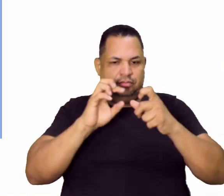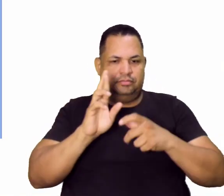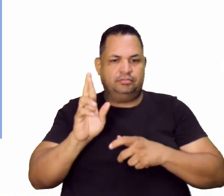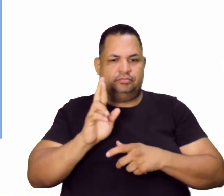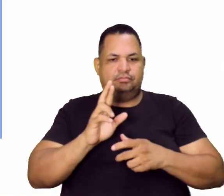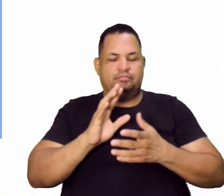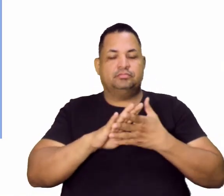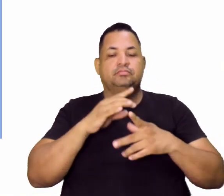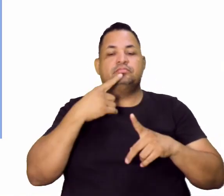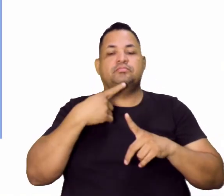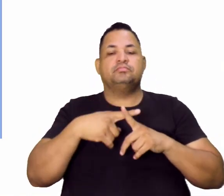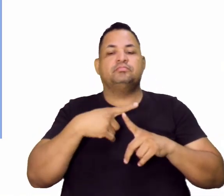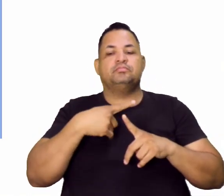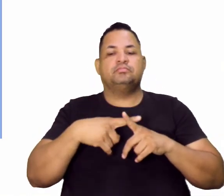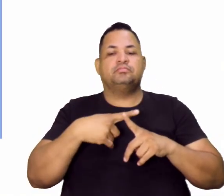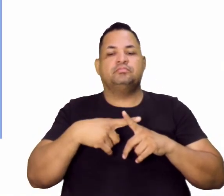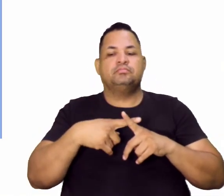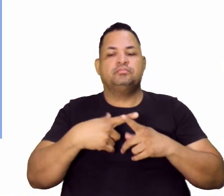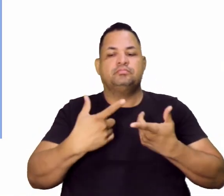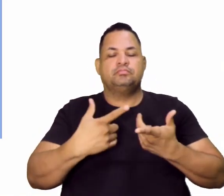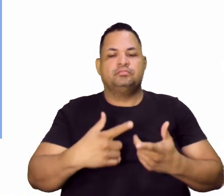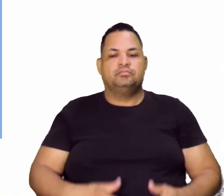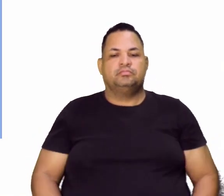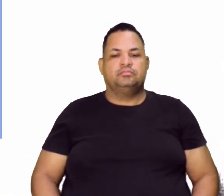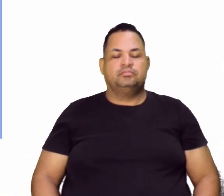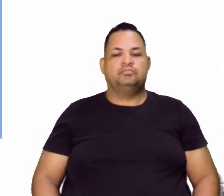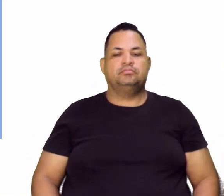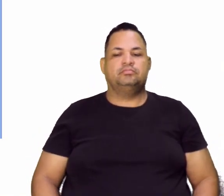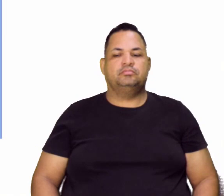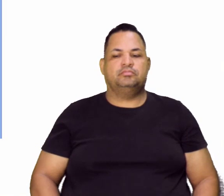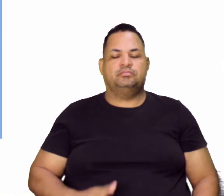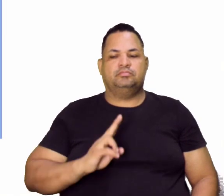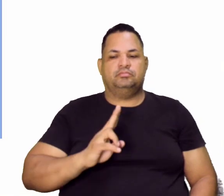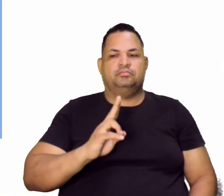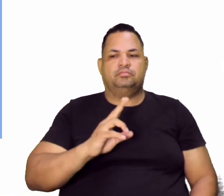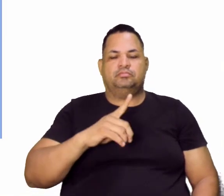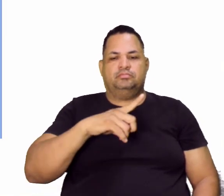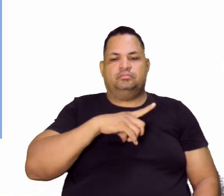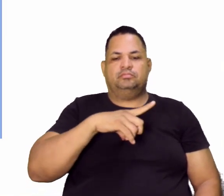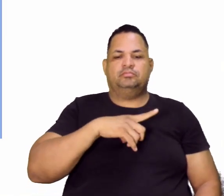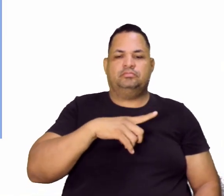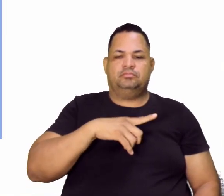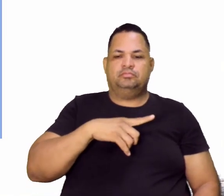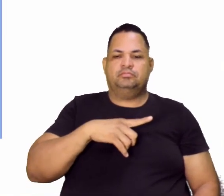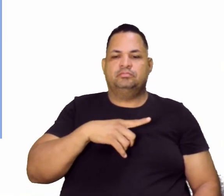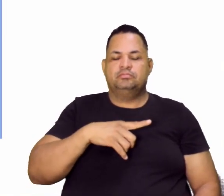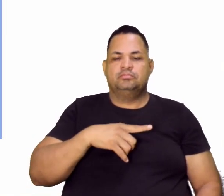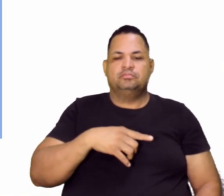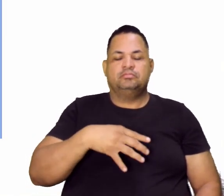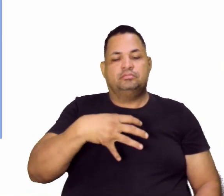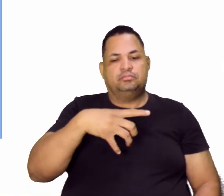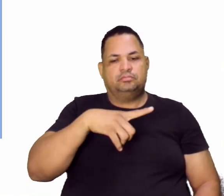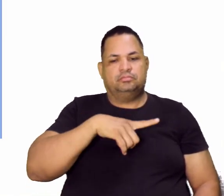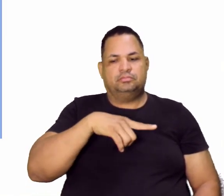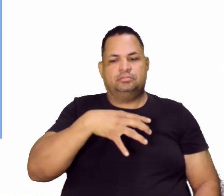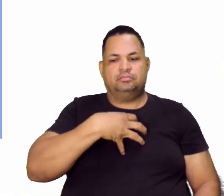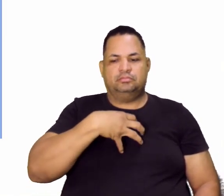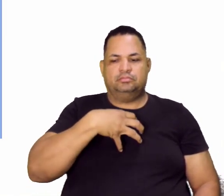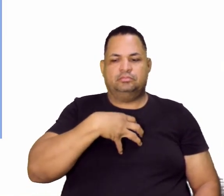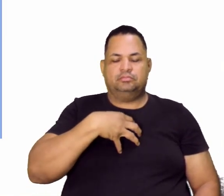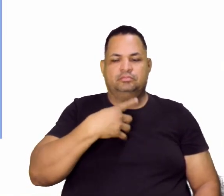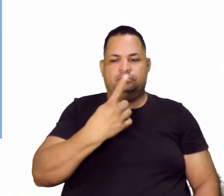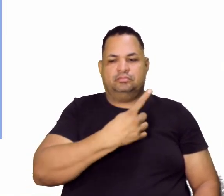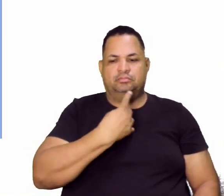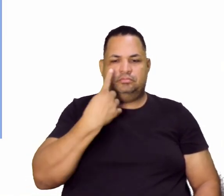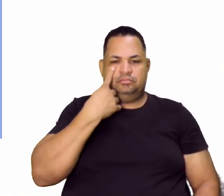fez, né, e pelo que nós estamos vendo também. Sempre vai ali emergir sentimentos pelo que nós estamos vendo,